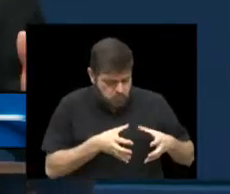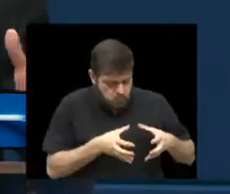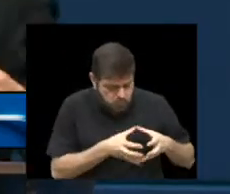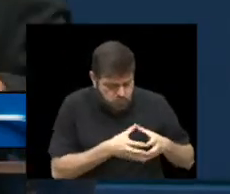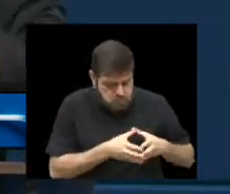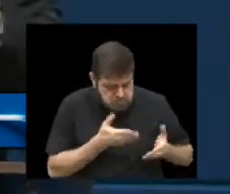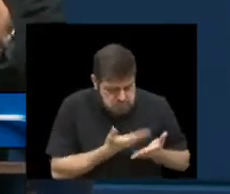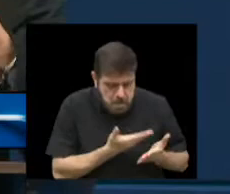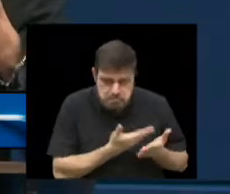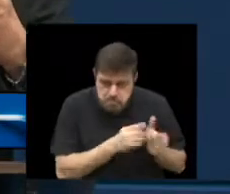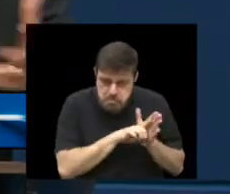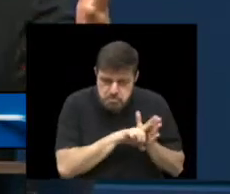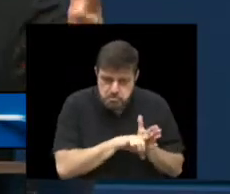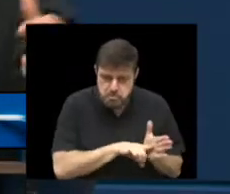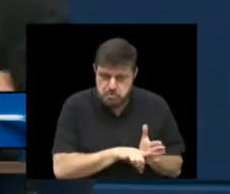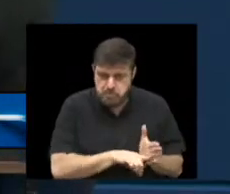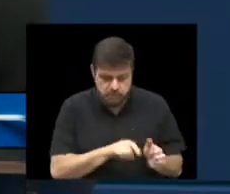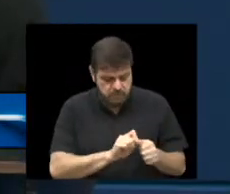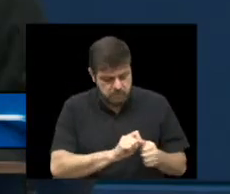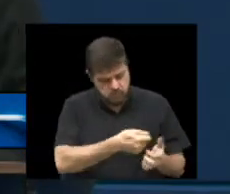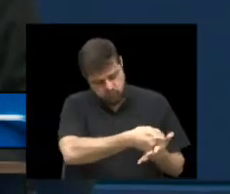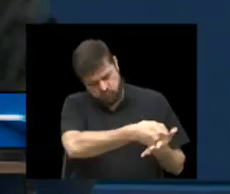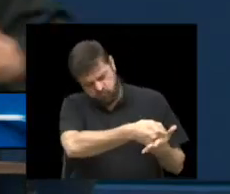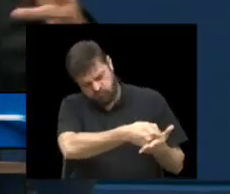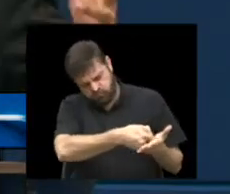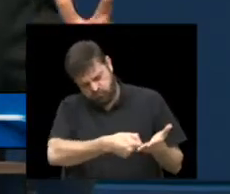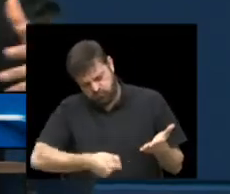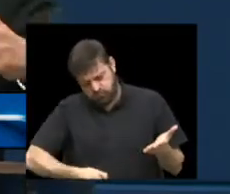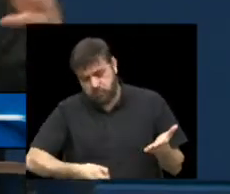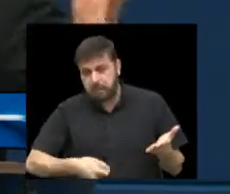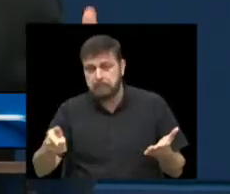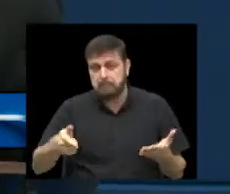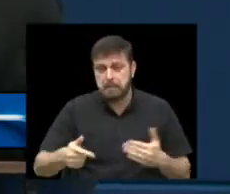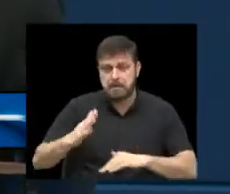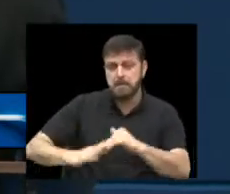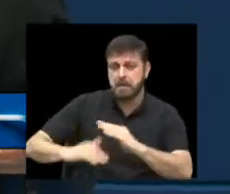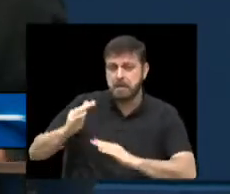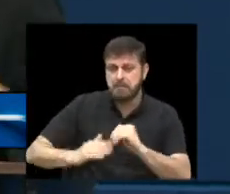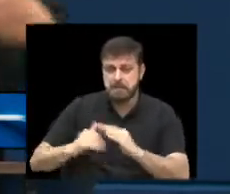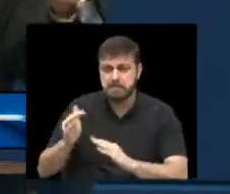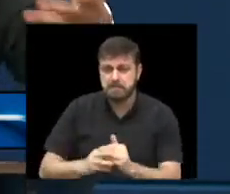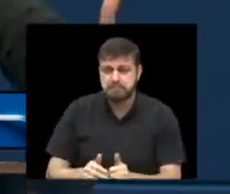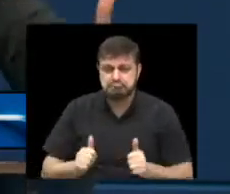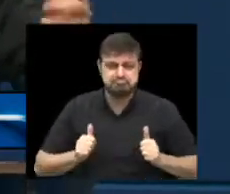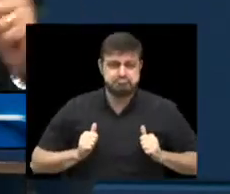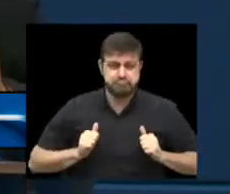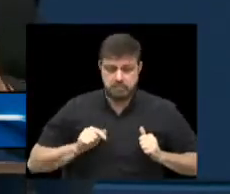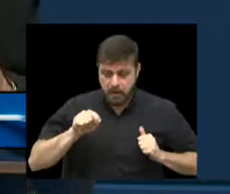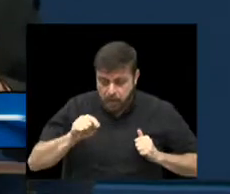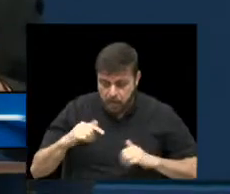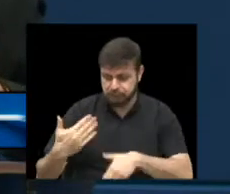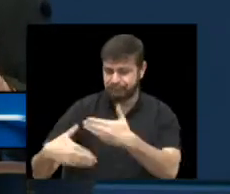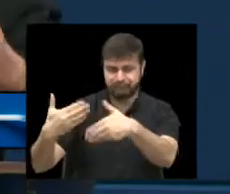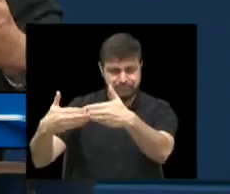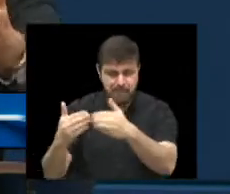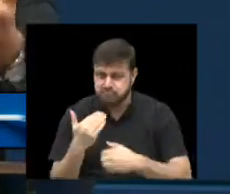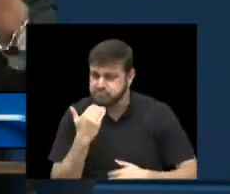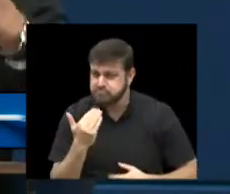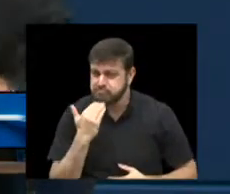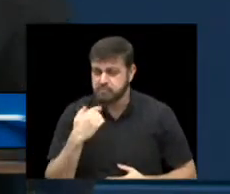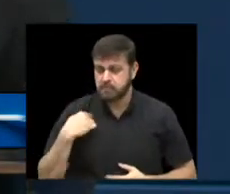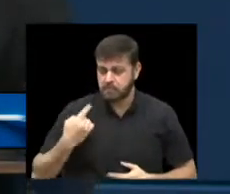estudos, fazermos um lindo relatório e as coisas ficarem do mesmo tamanho, não avançarem, não